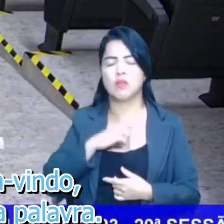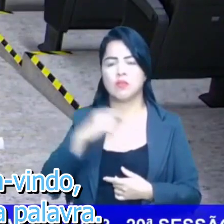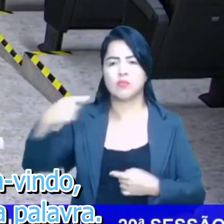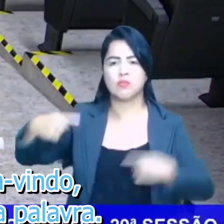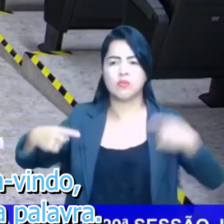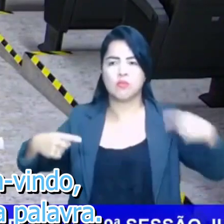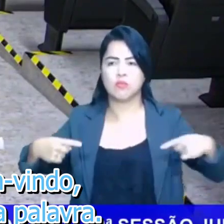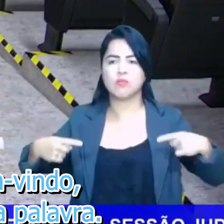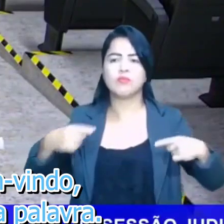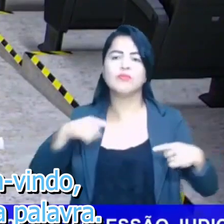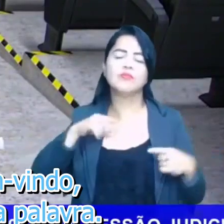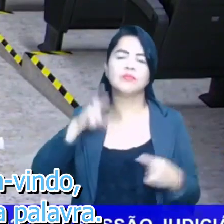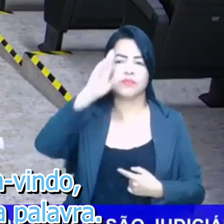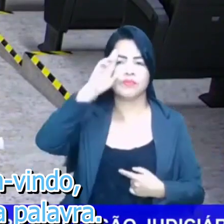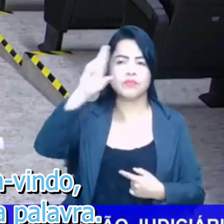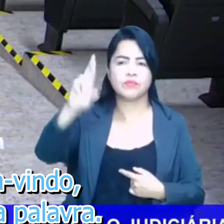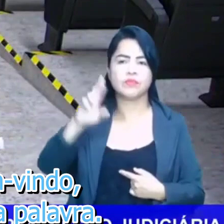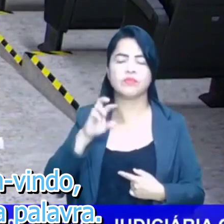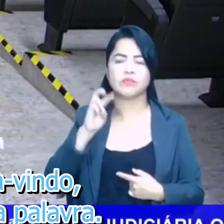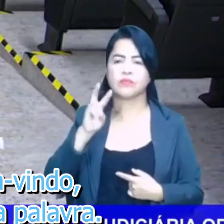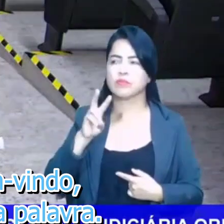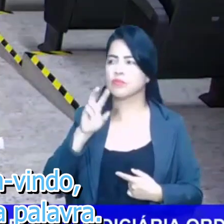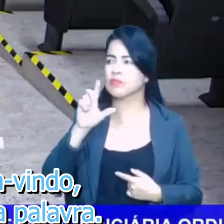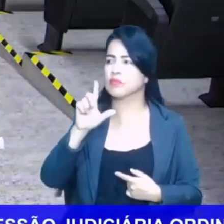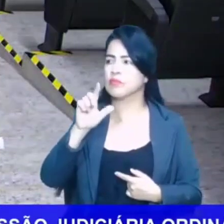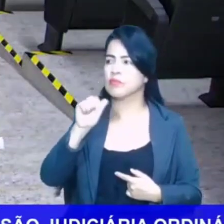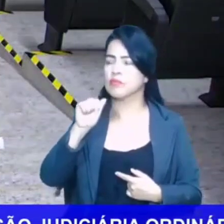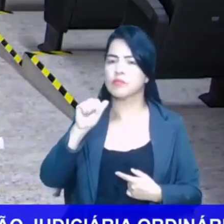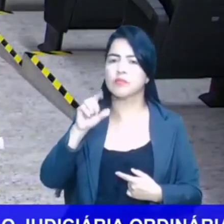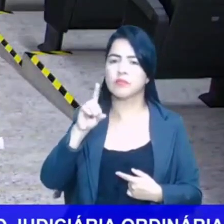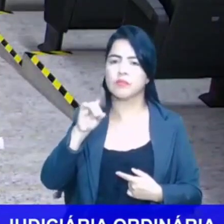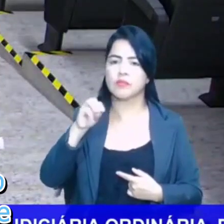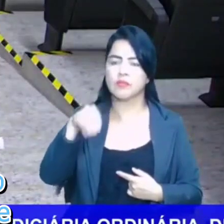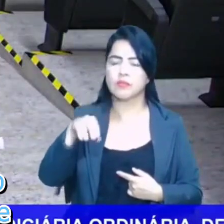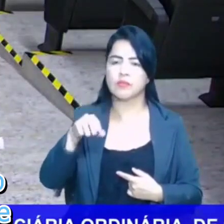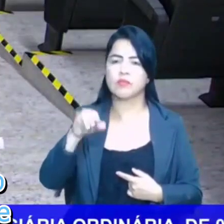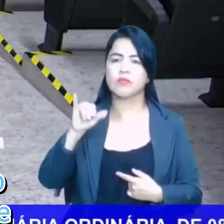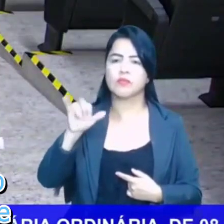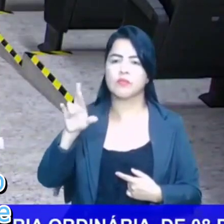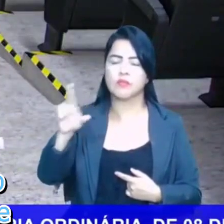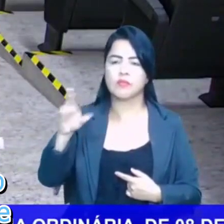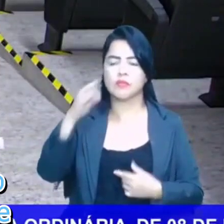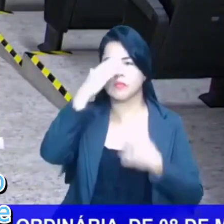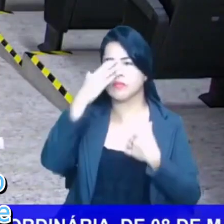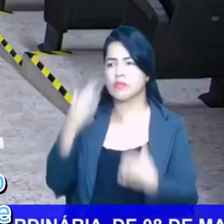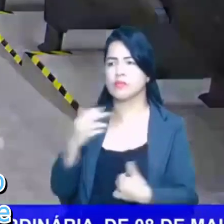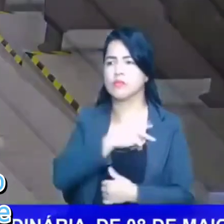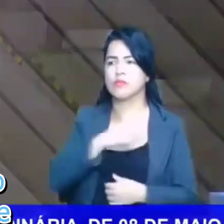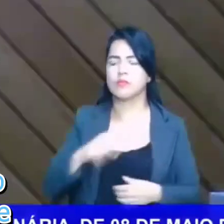Vladimir, seja muito bem-vindo, boa tarde, bom trabalho, você está com a palavra. Obrigado, senhor presidente.